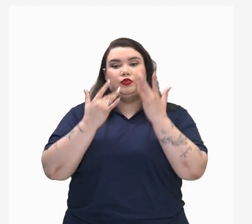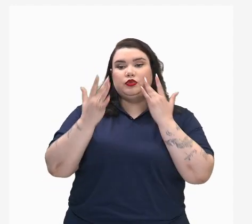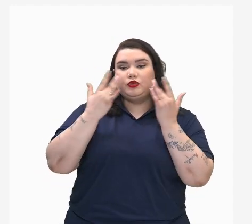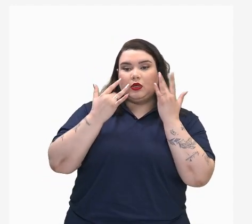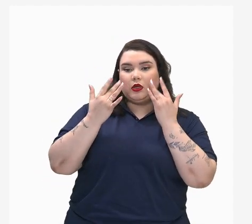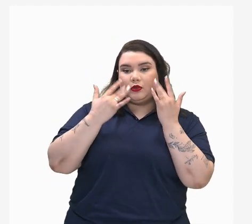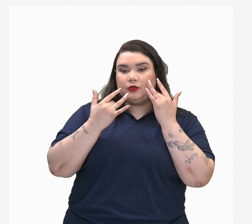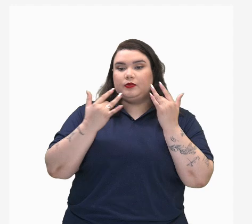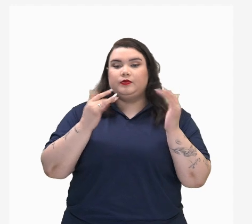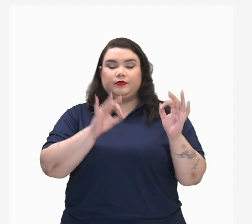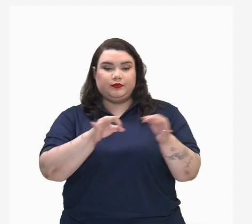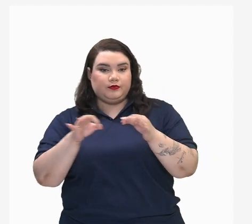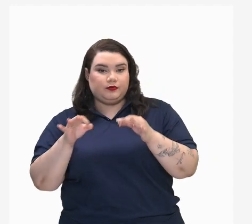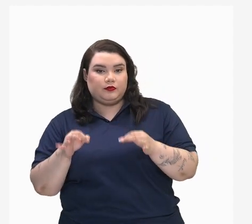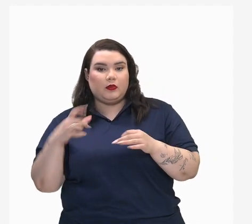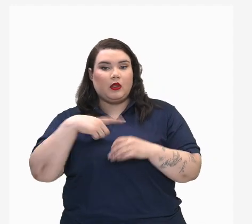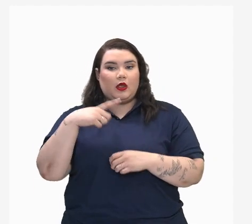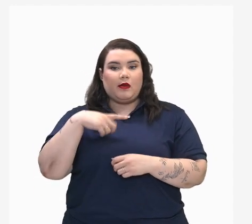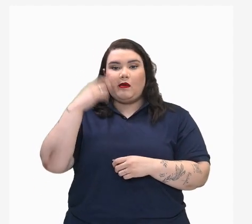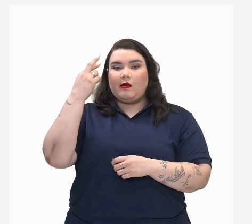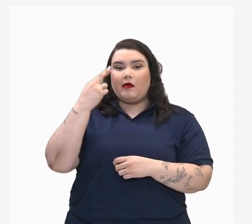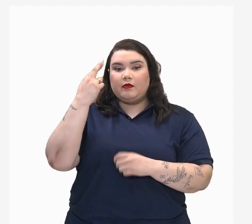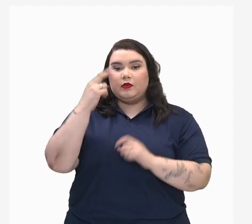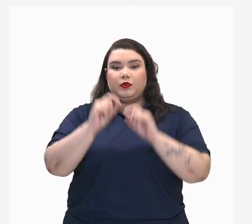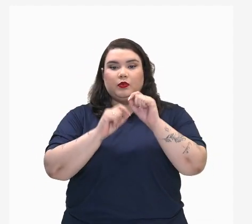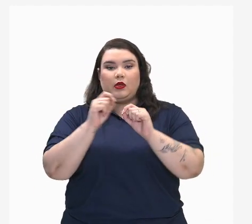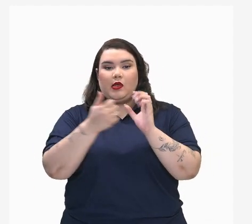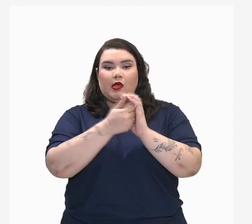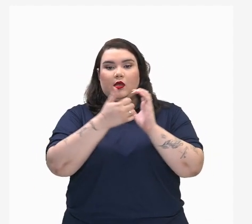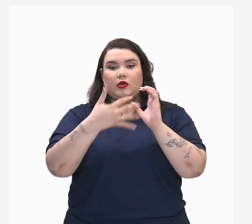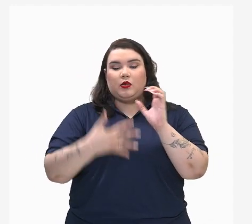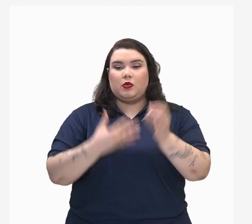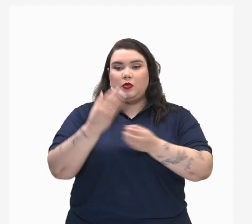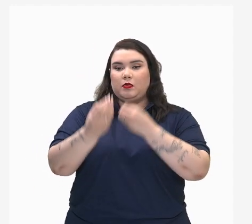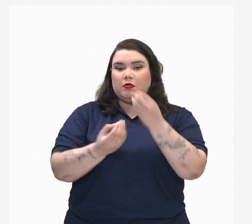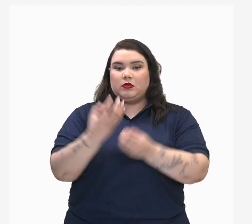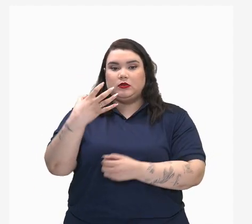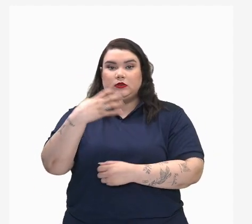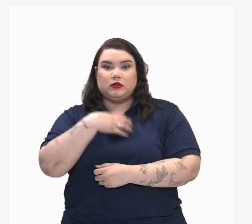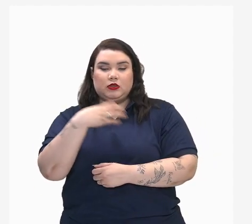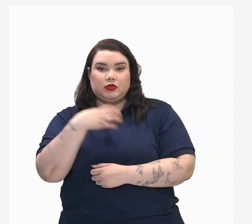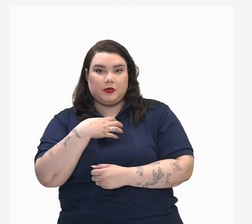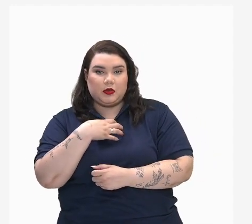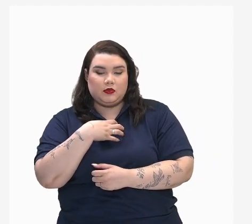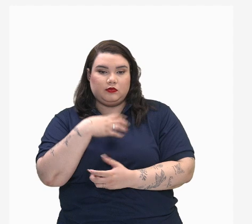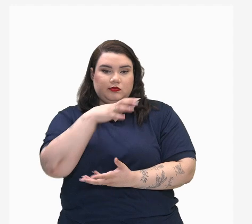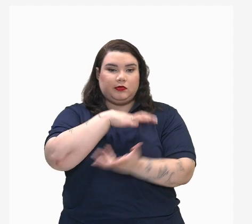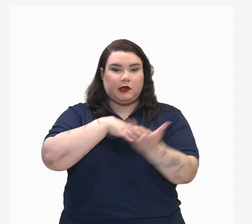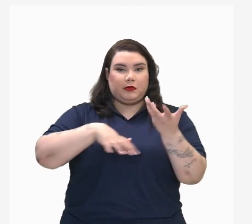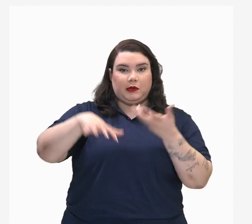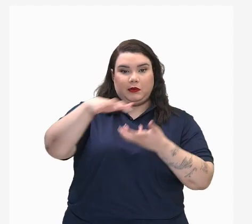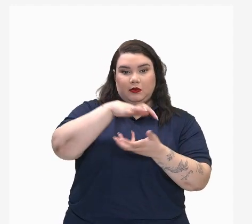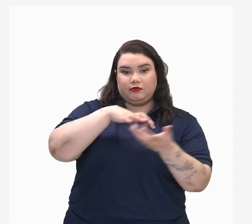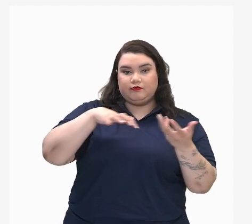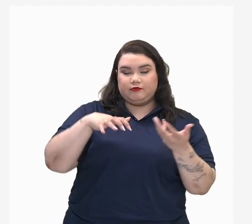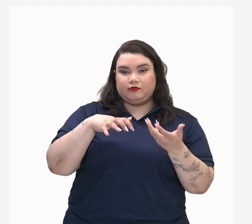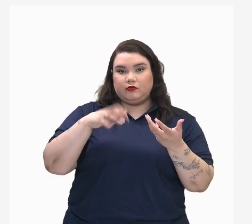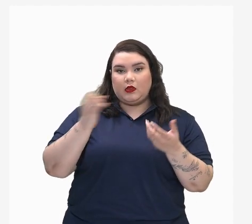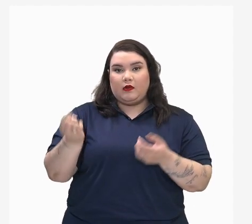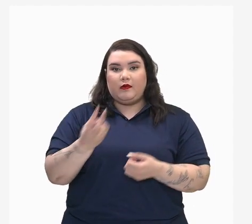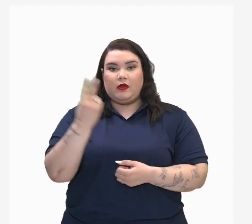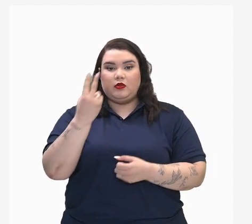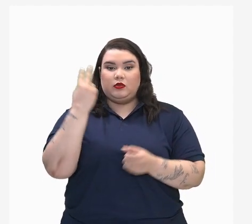peça teatral, refletindo aspectos como sentimentos, conflitos,